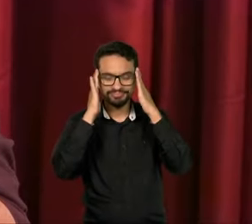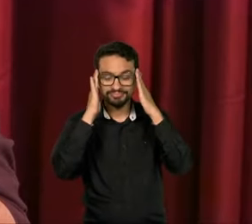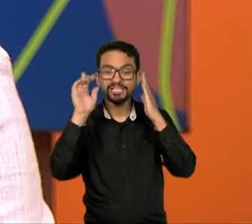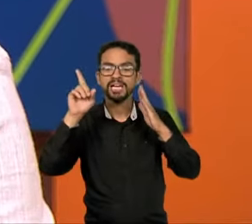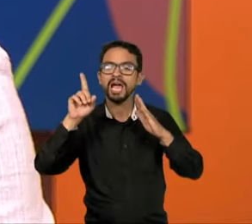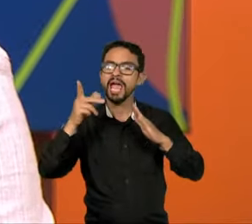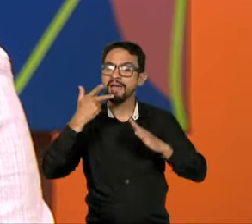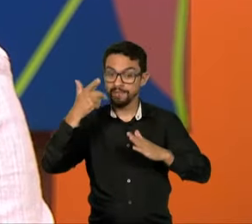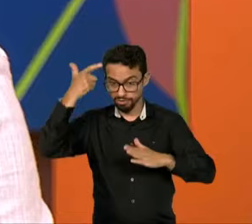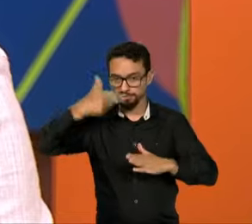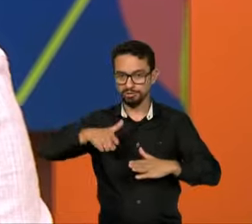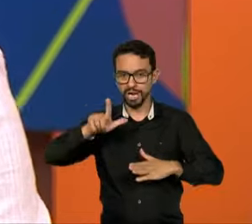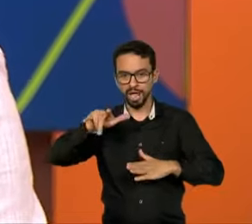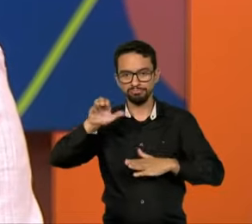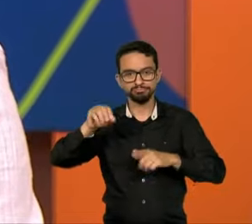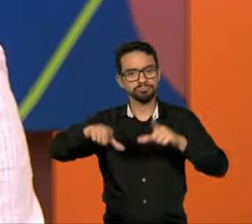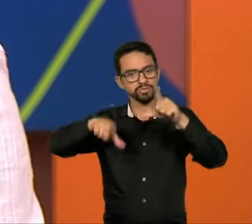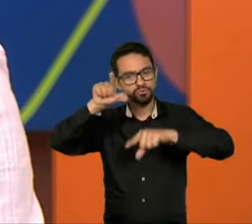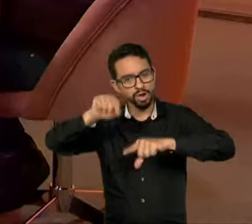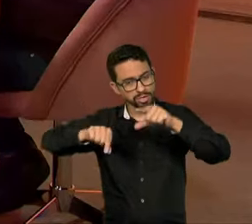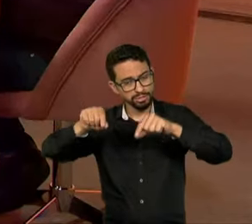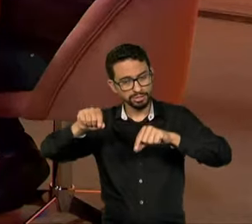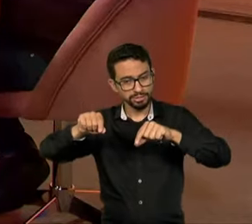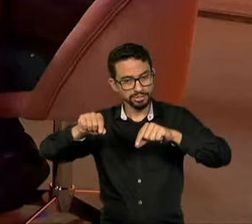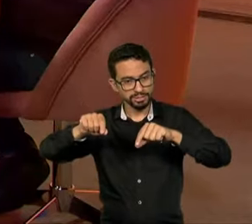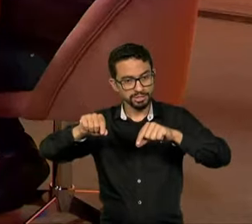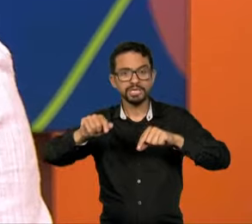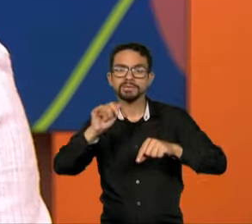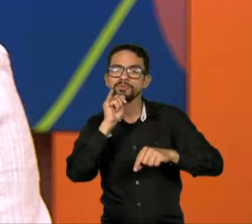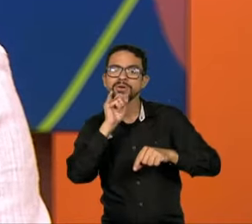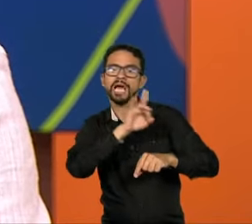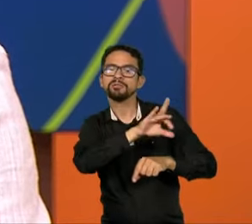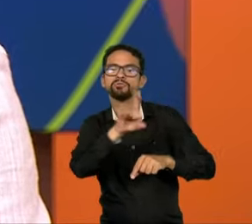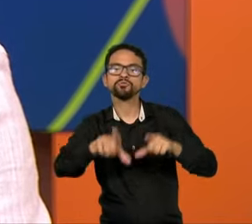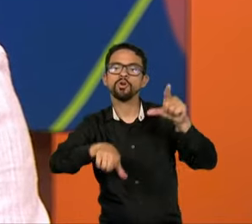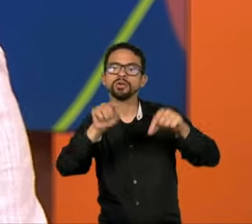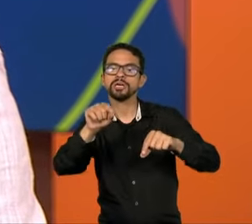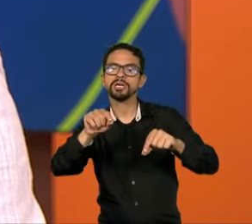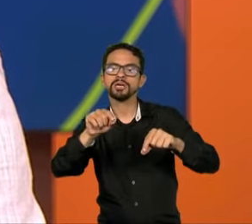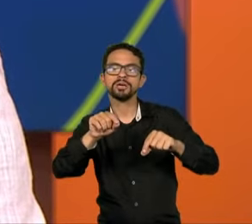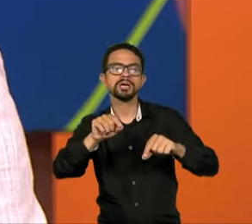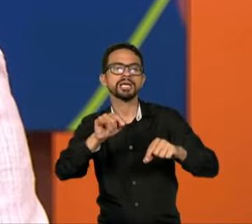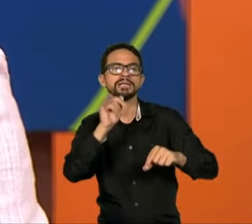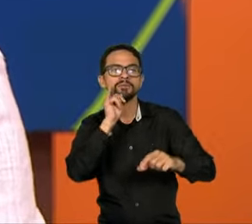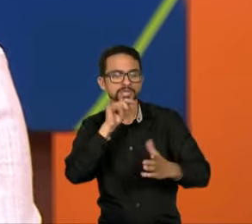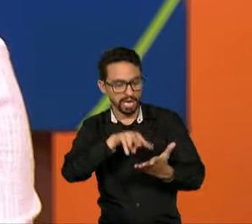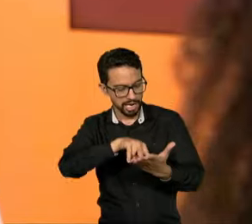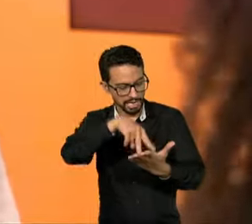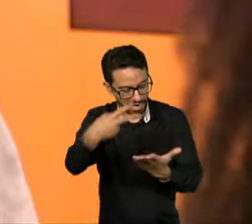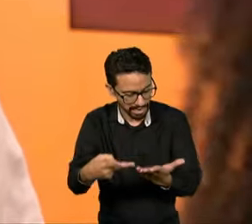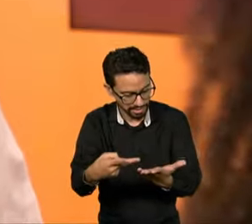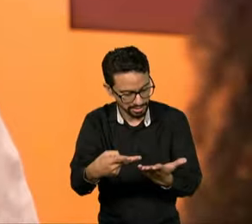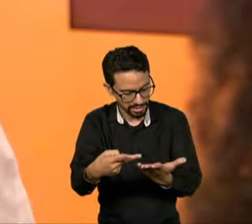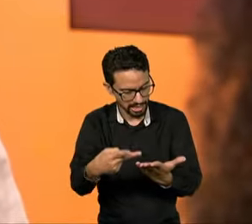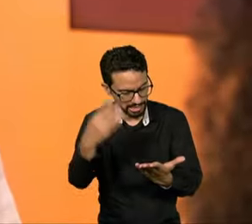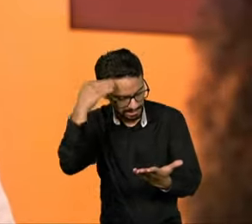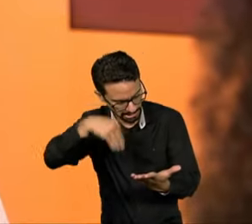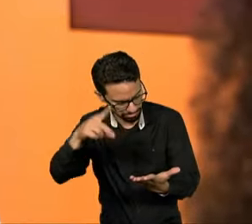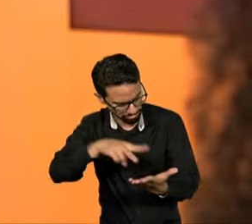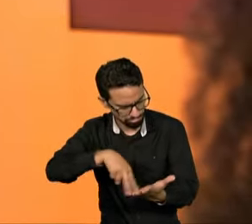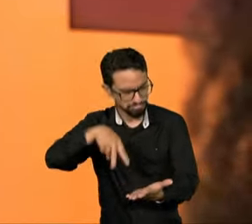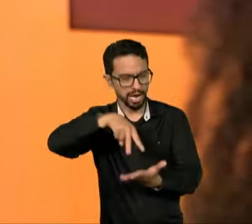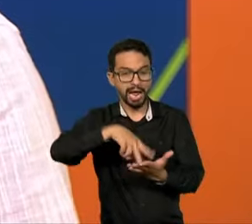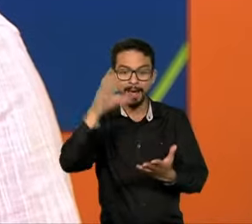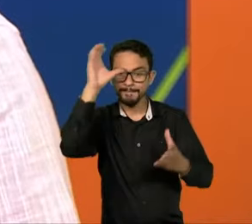escolha. É. A vida te dá, eu te falei, a vida te dá as cartas. Não é o tombo que você toma, é como você se lembra. E o balé já entrou na tua vida como, Léo?